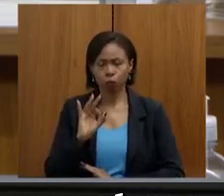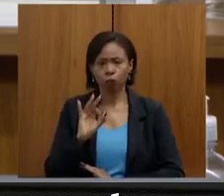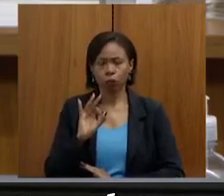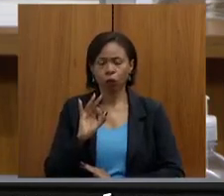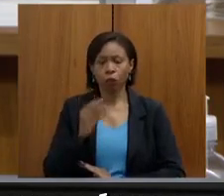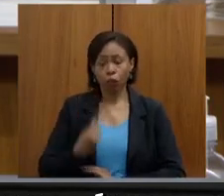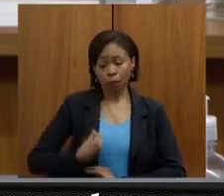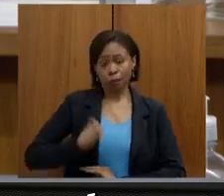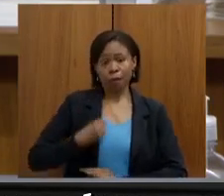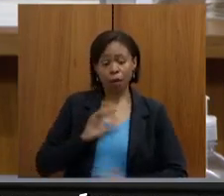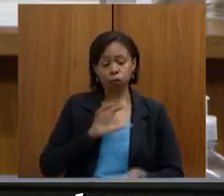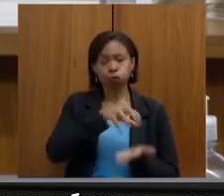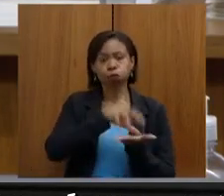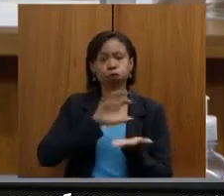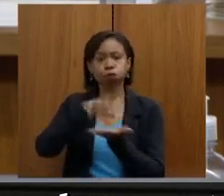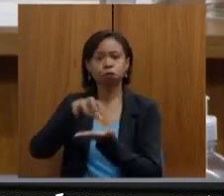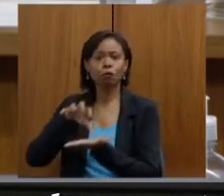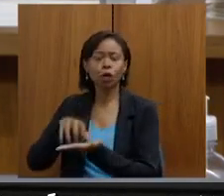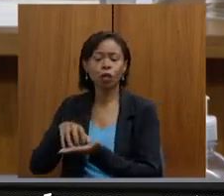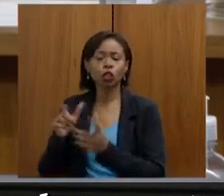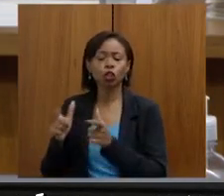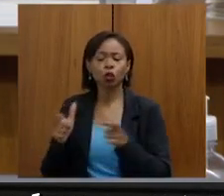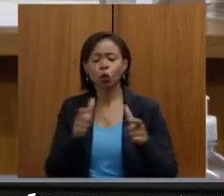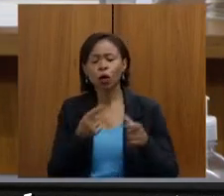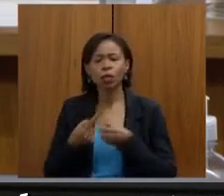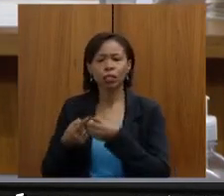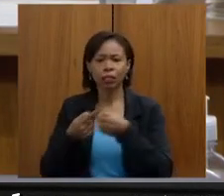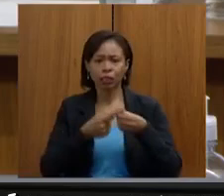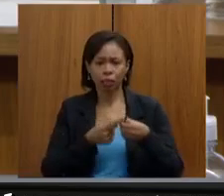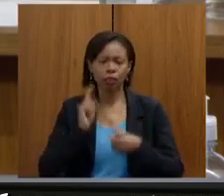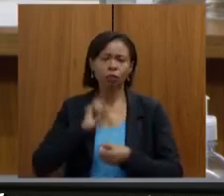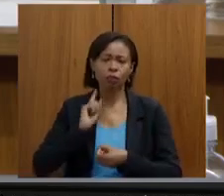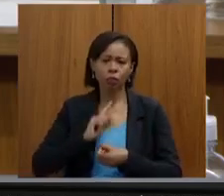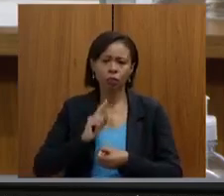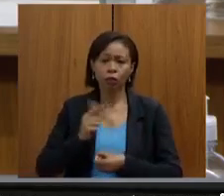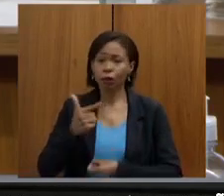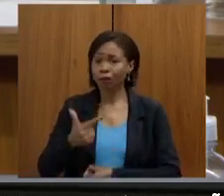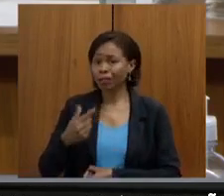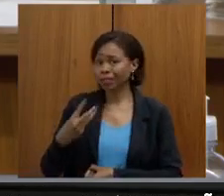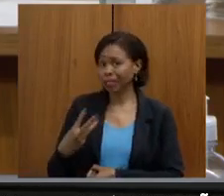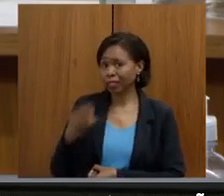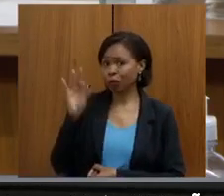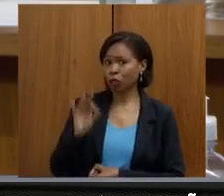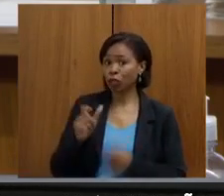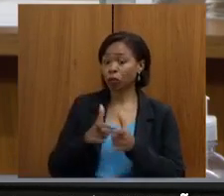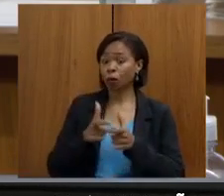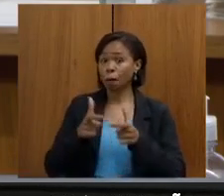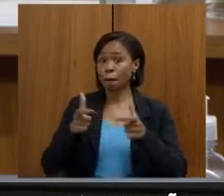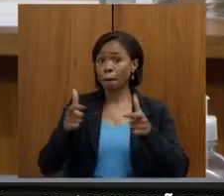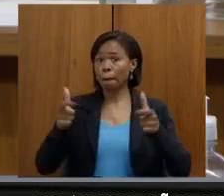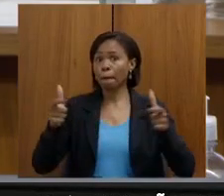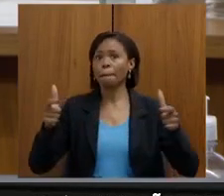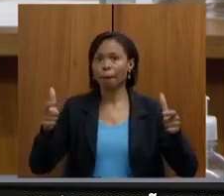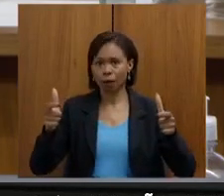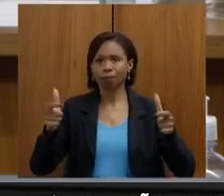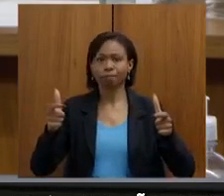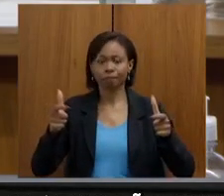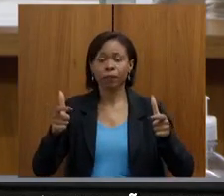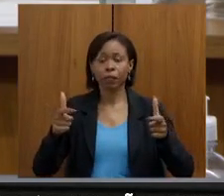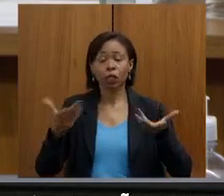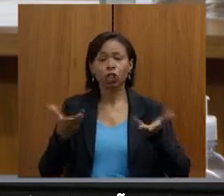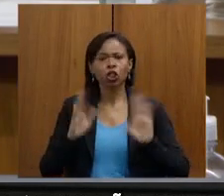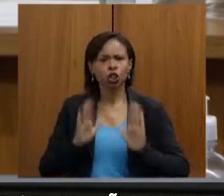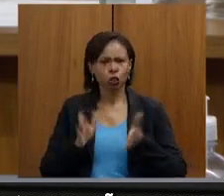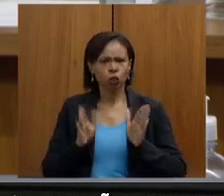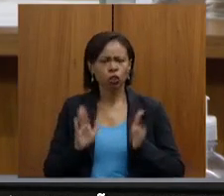presença nos municípios mineiros 23 por cento de ampliação sendo que